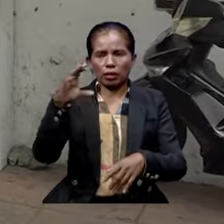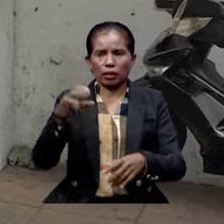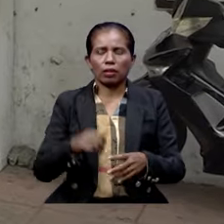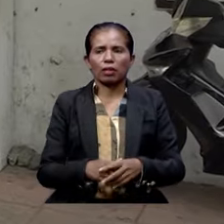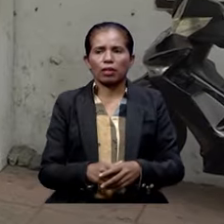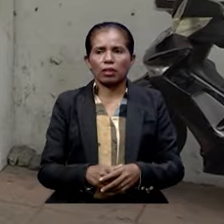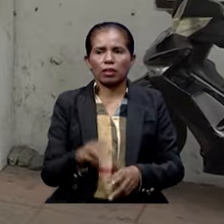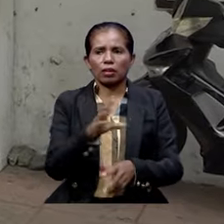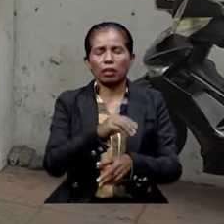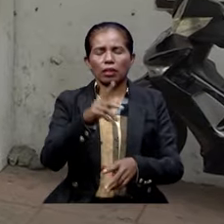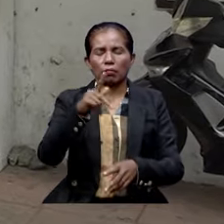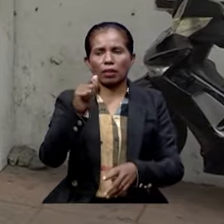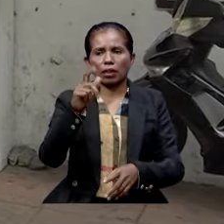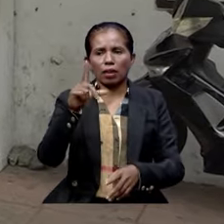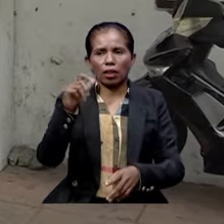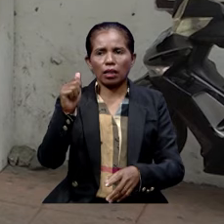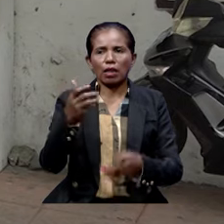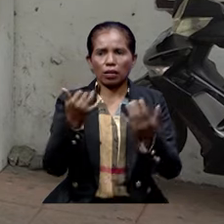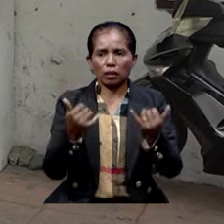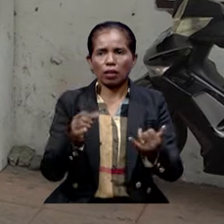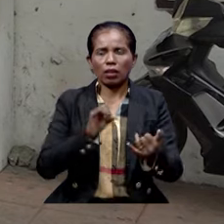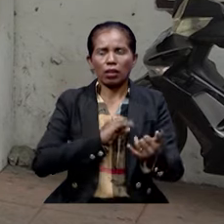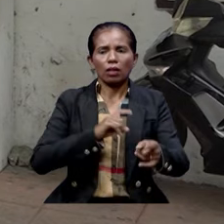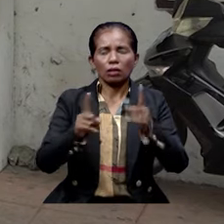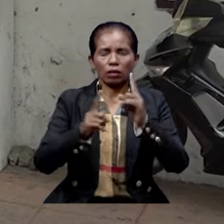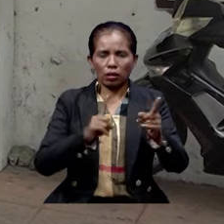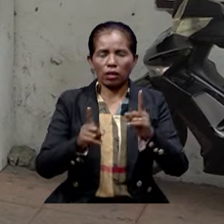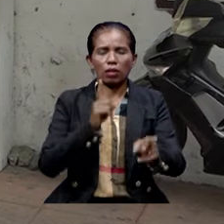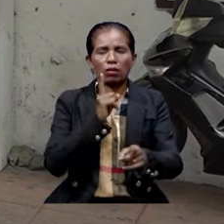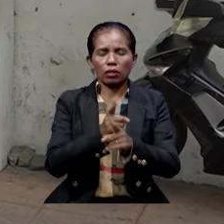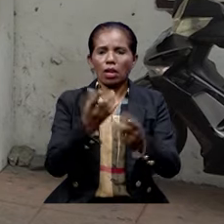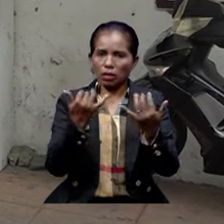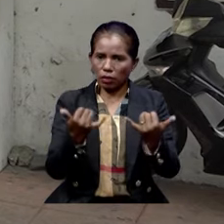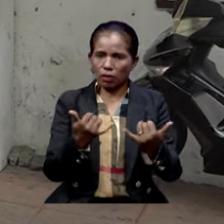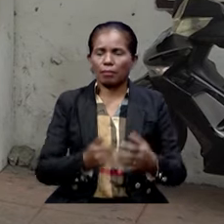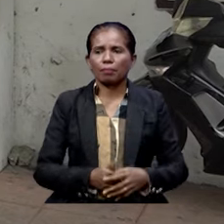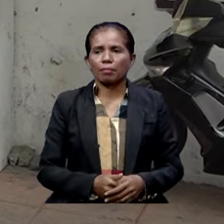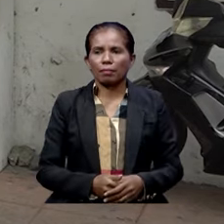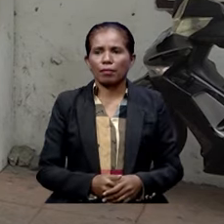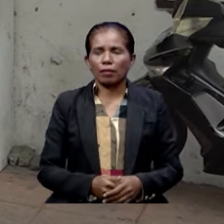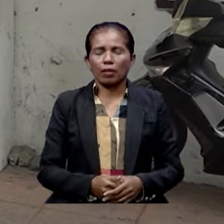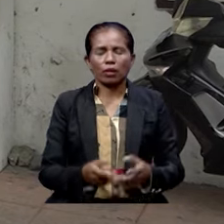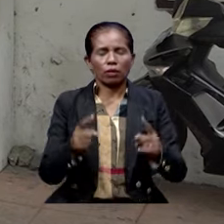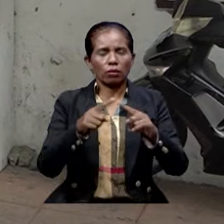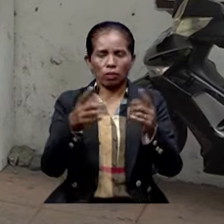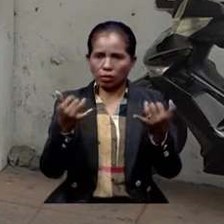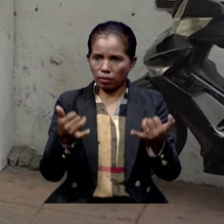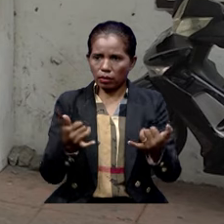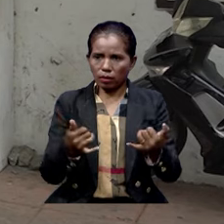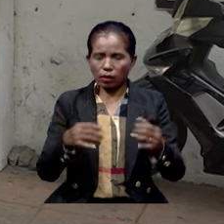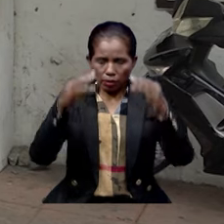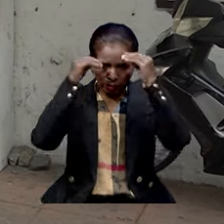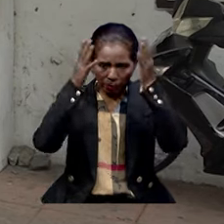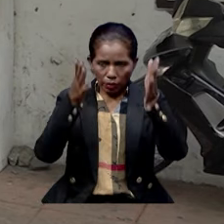dirian makala. Mas agora, a kulia verdade, né? Kata agora, na realidade, né? Professor